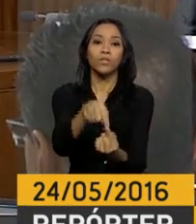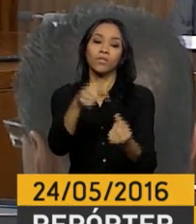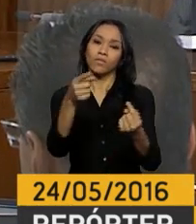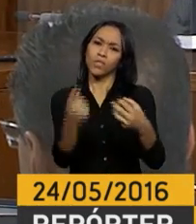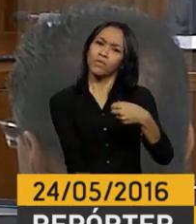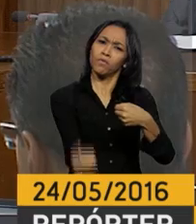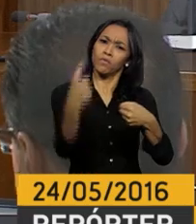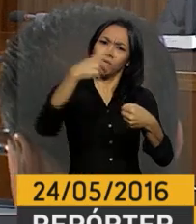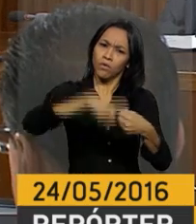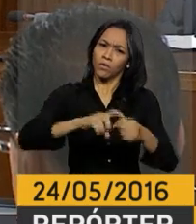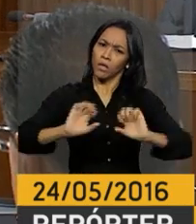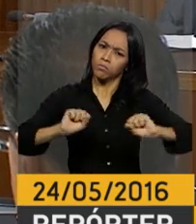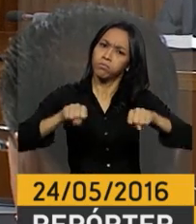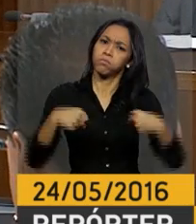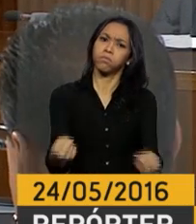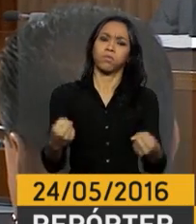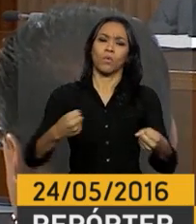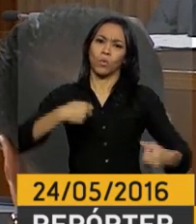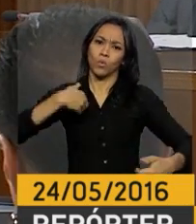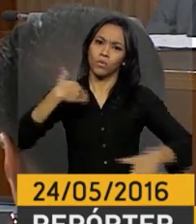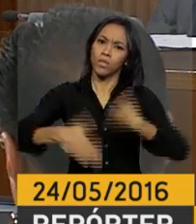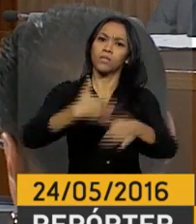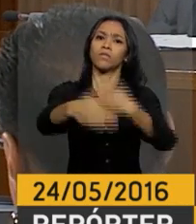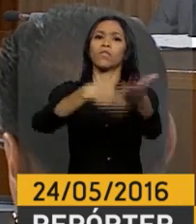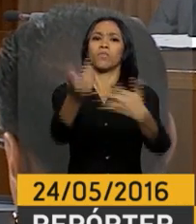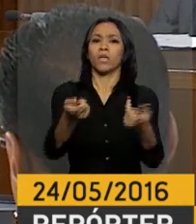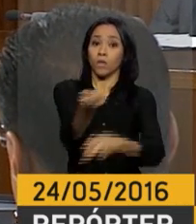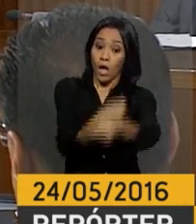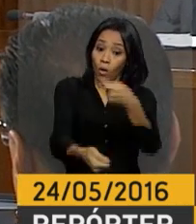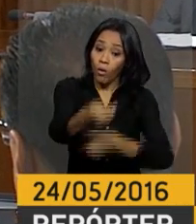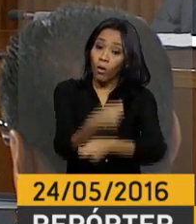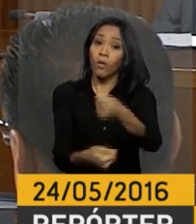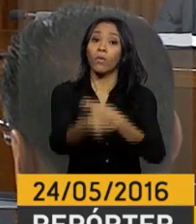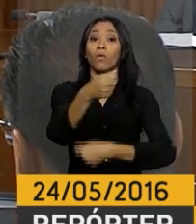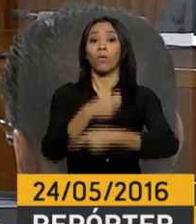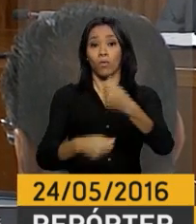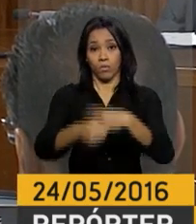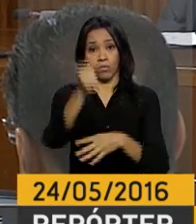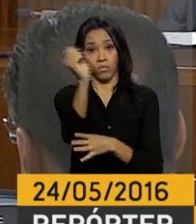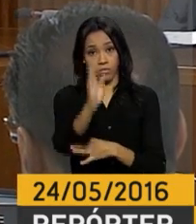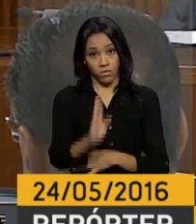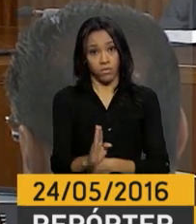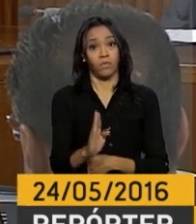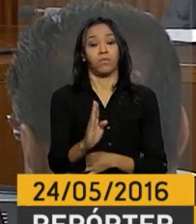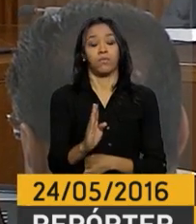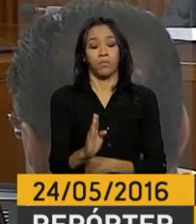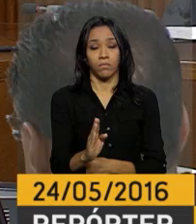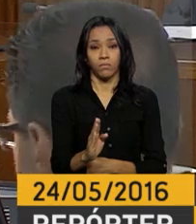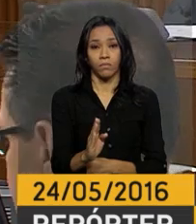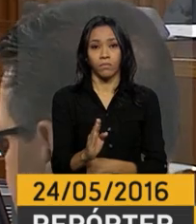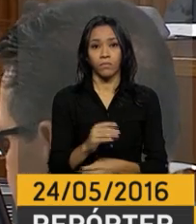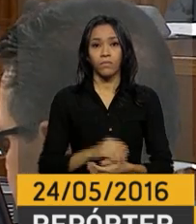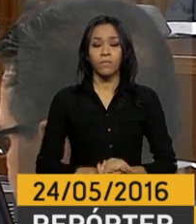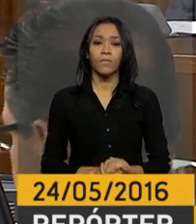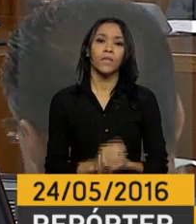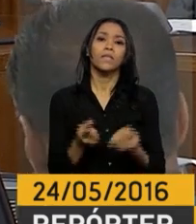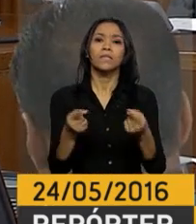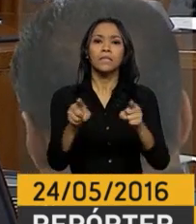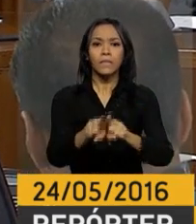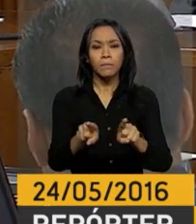país, especialmente no âmbito do crescimento econômico e